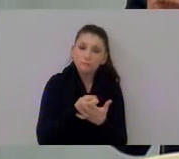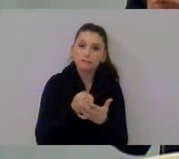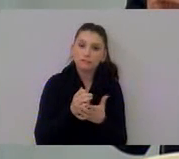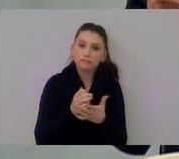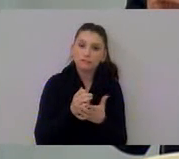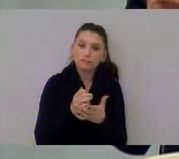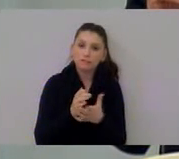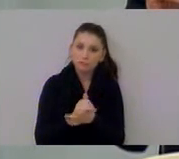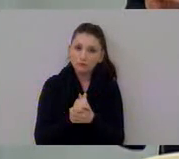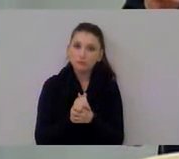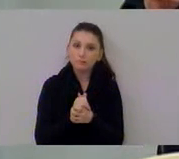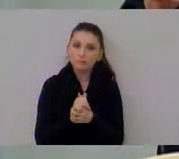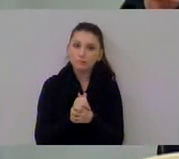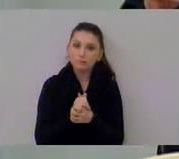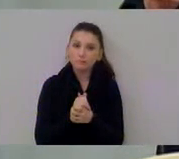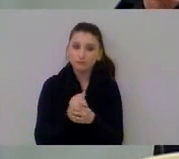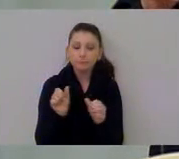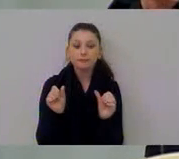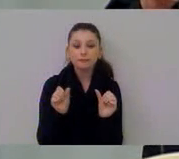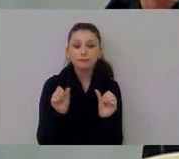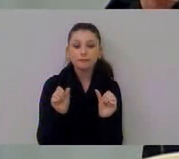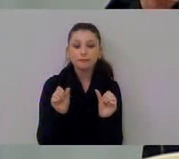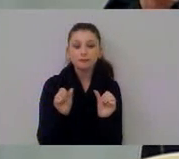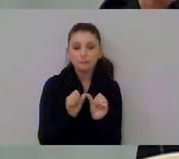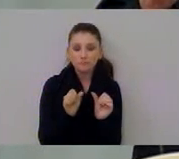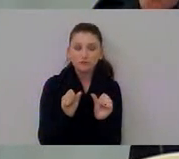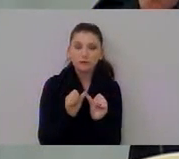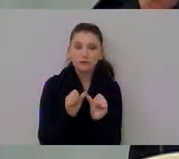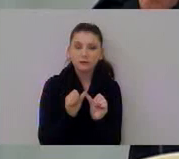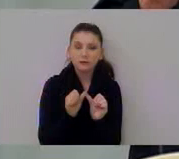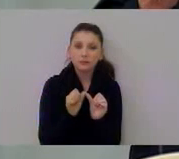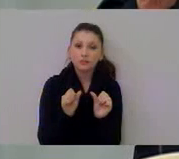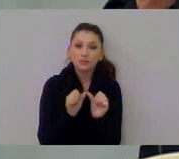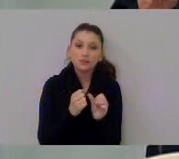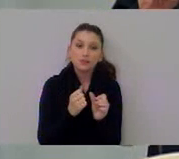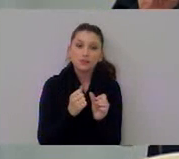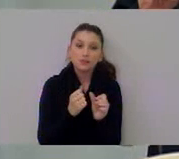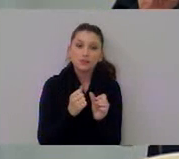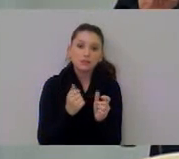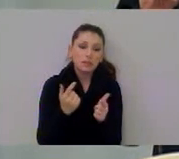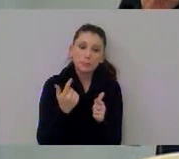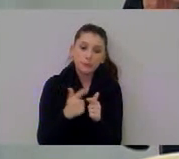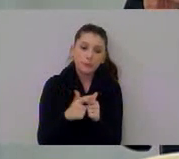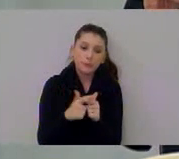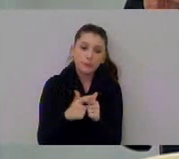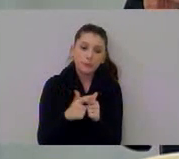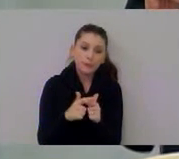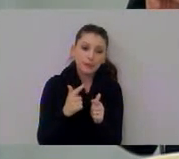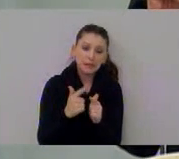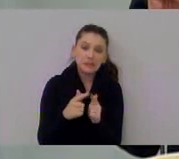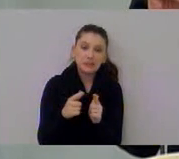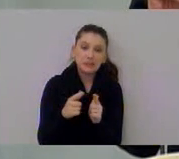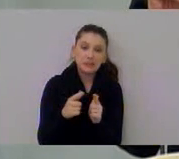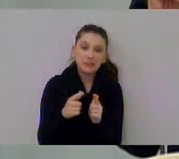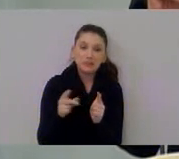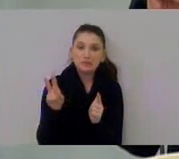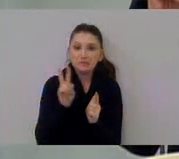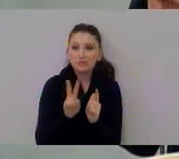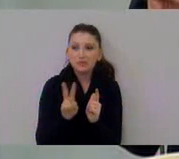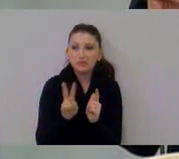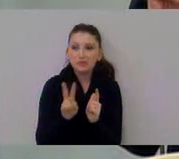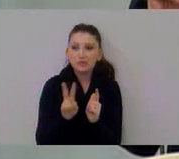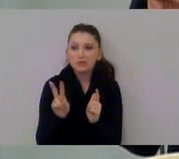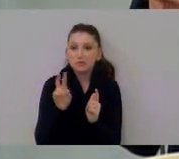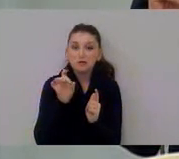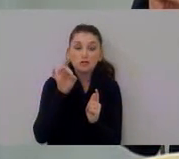E porque o vereador, ele apenas